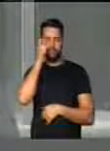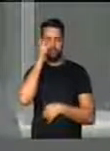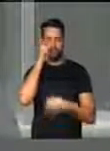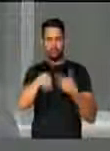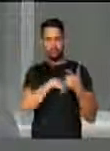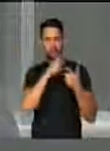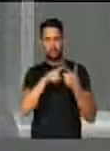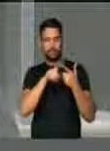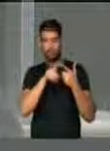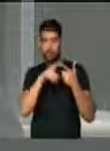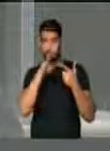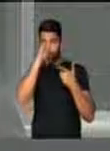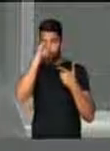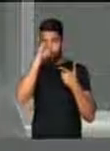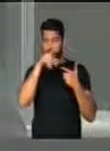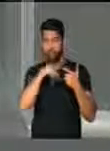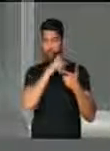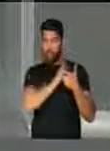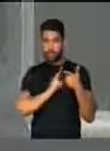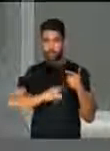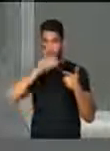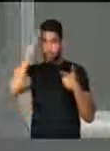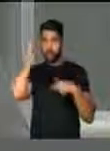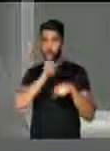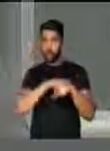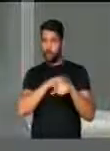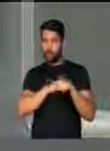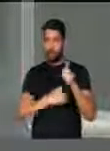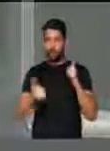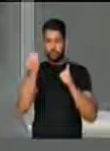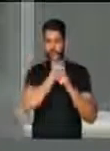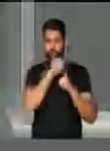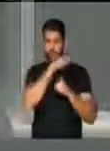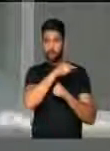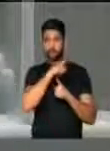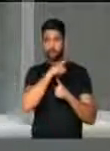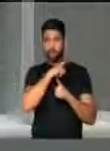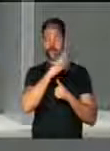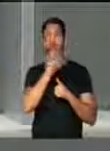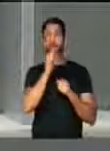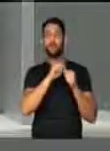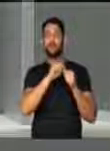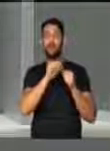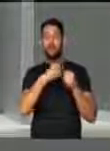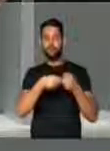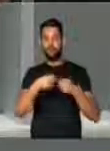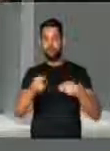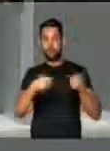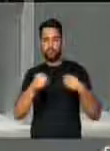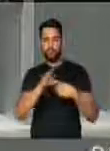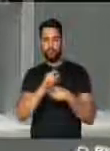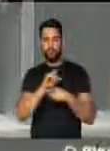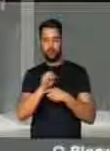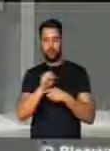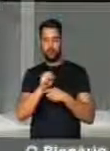Segunda prioridade do governo Temer, interino, golpista, é distribuir